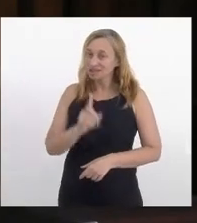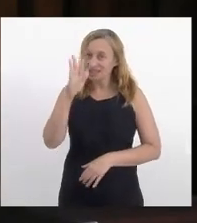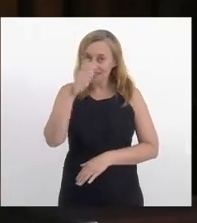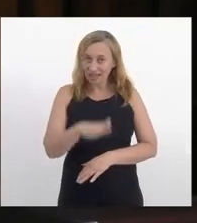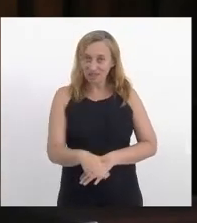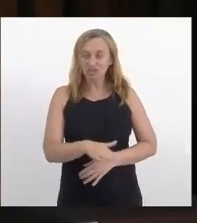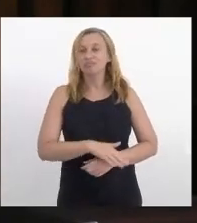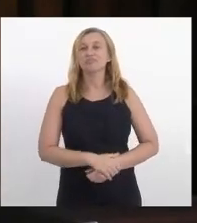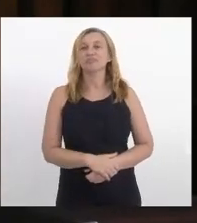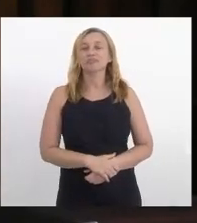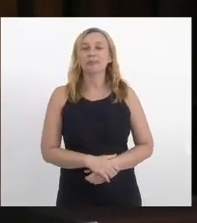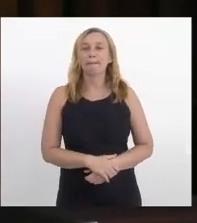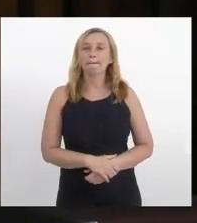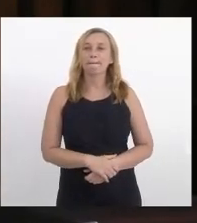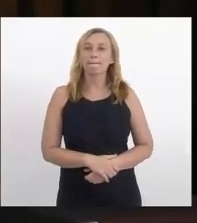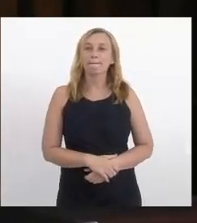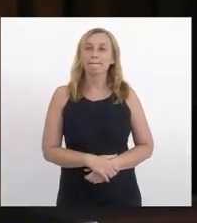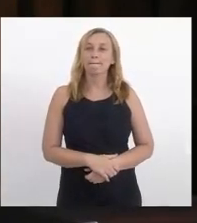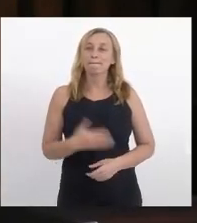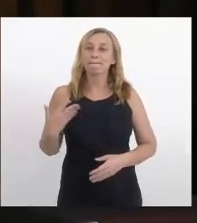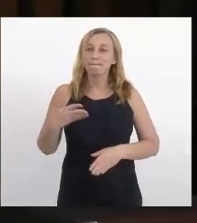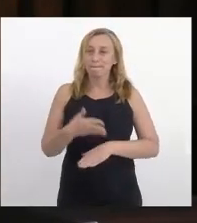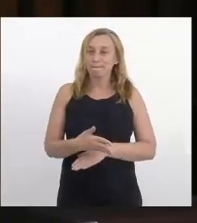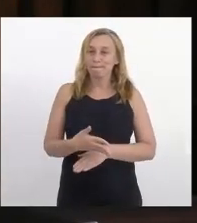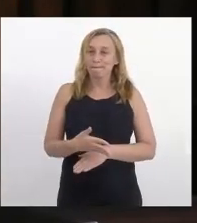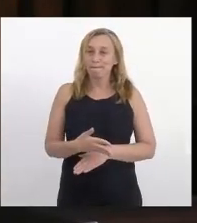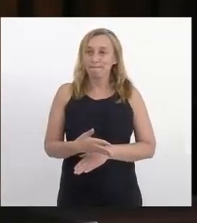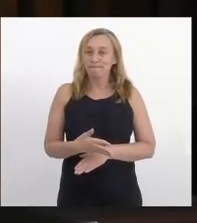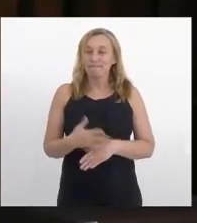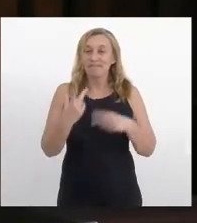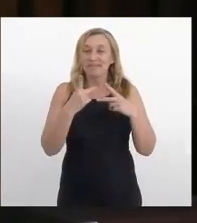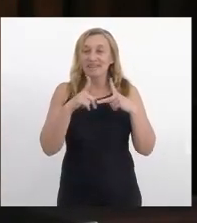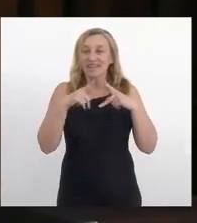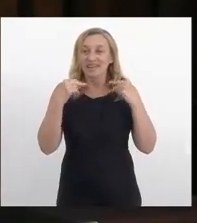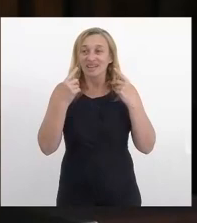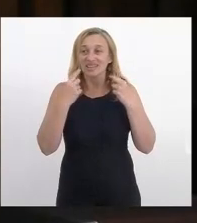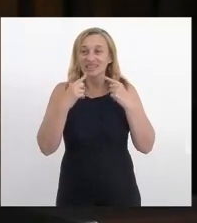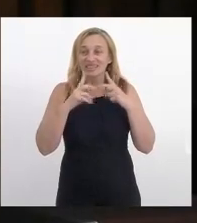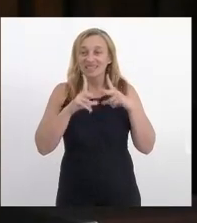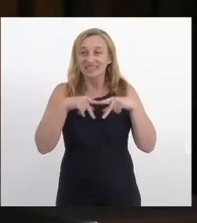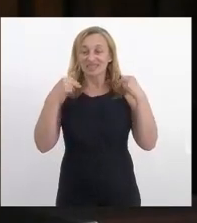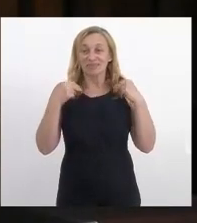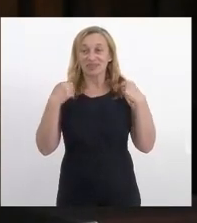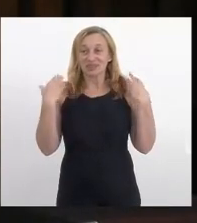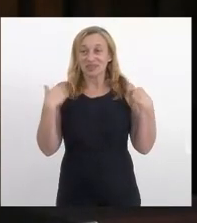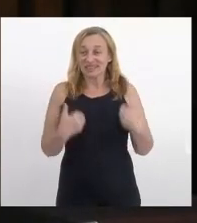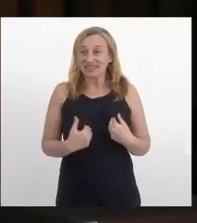tarde. Daí eu chegar até sem paletó, que não é meu hábito.